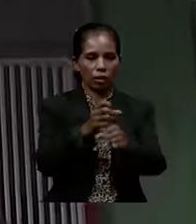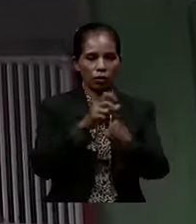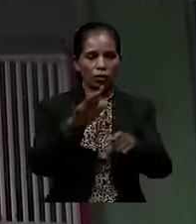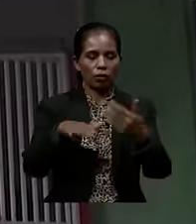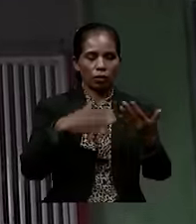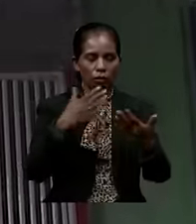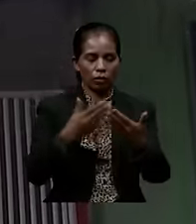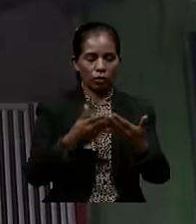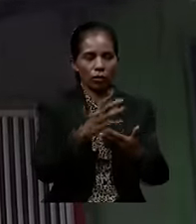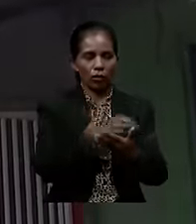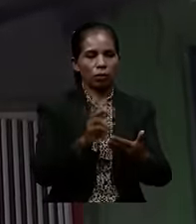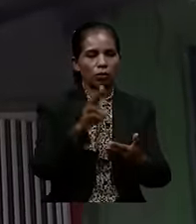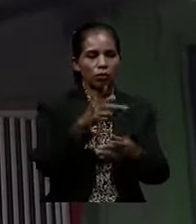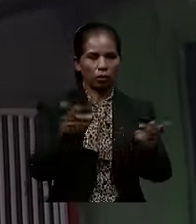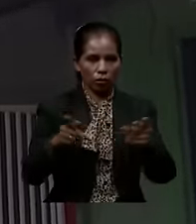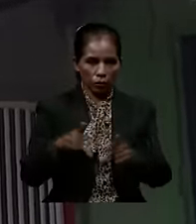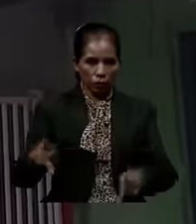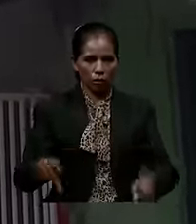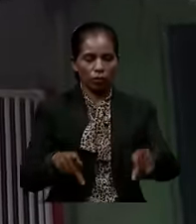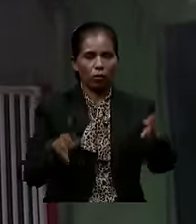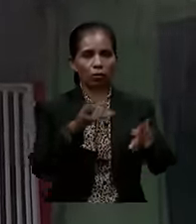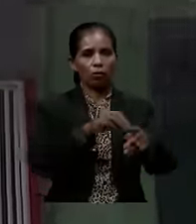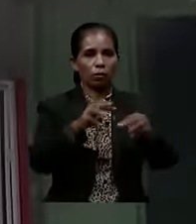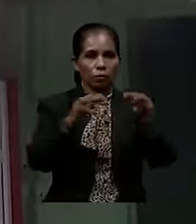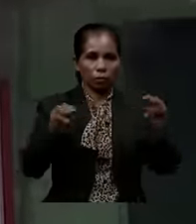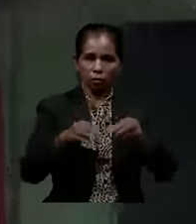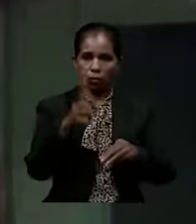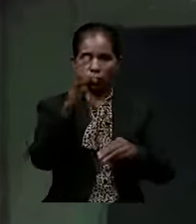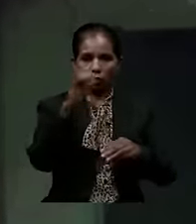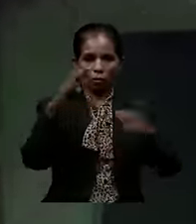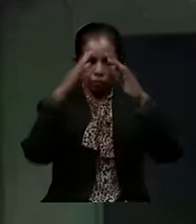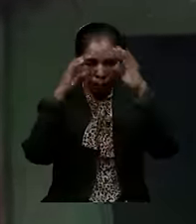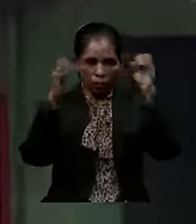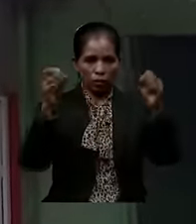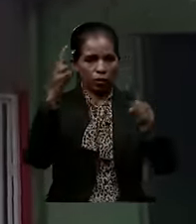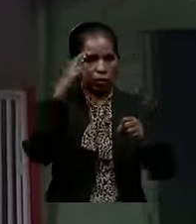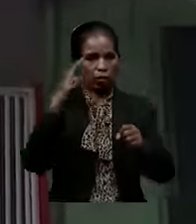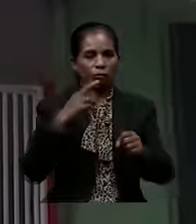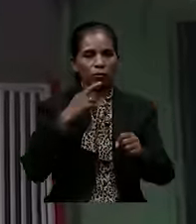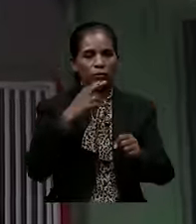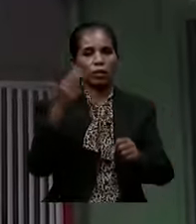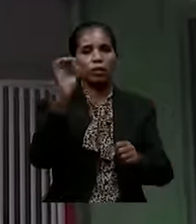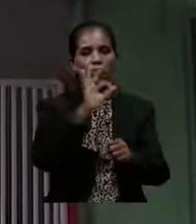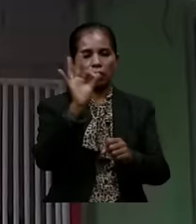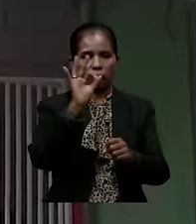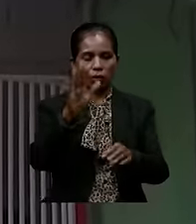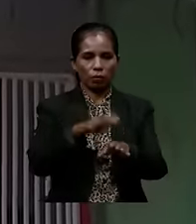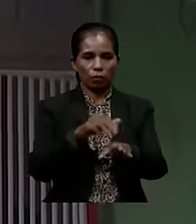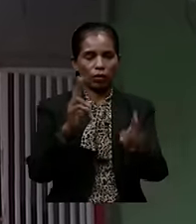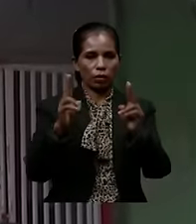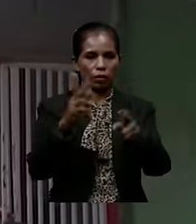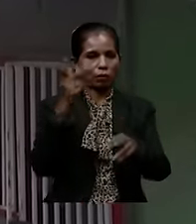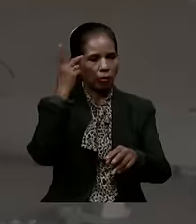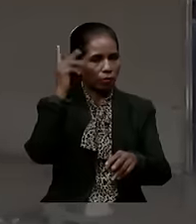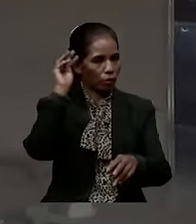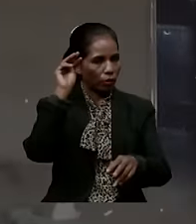Nebe ocupa espaço público no área protegido e município dele. Presidente da República José Ramos Horta Sesta, né? Bolo urgente